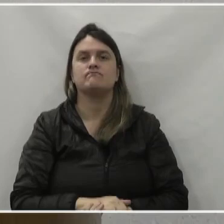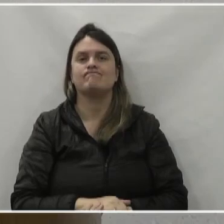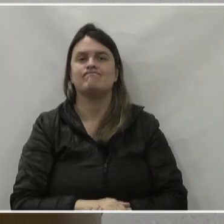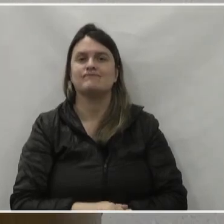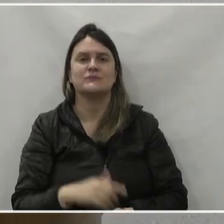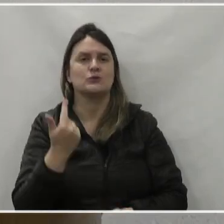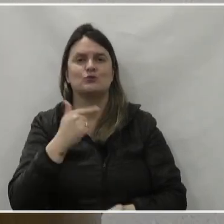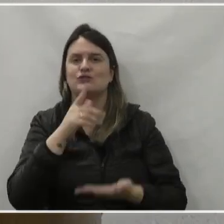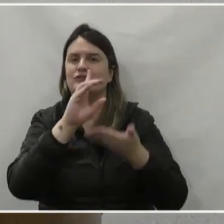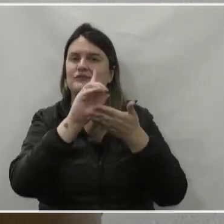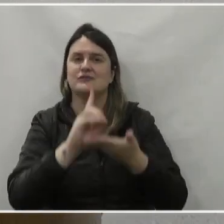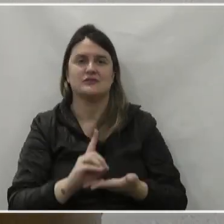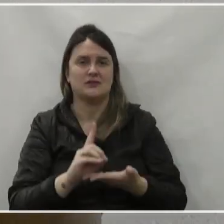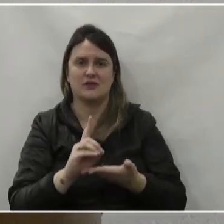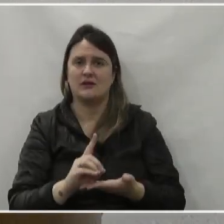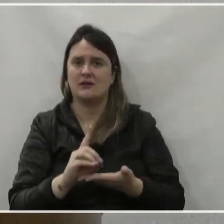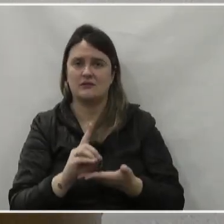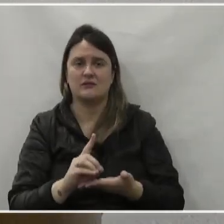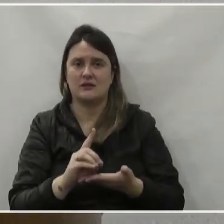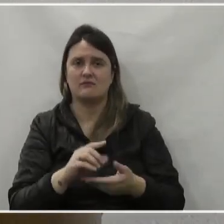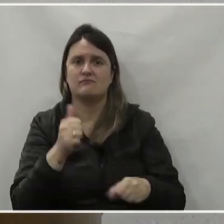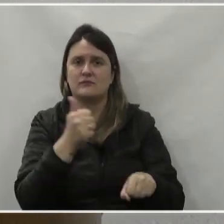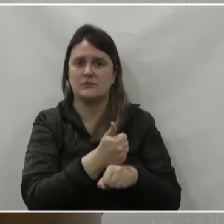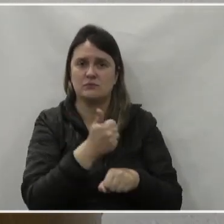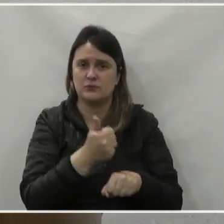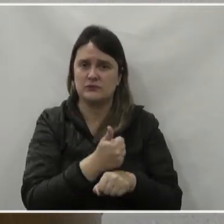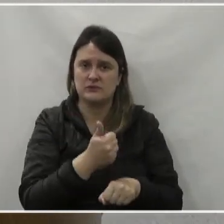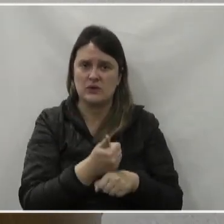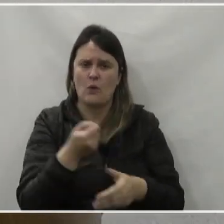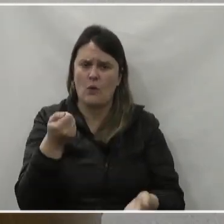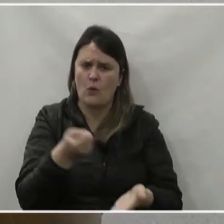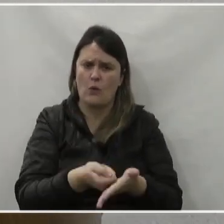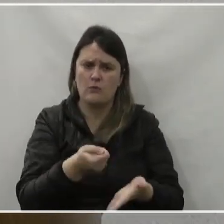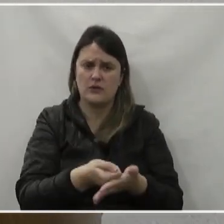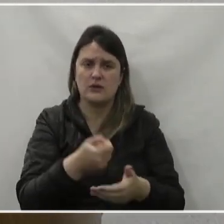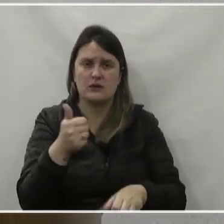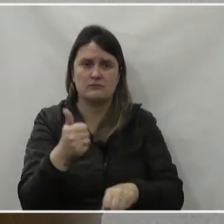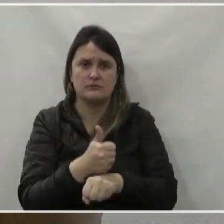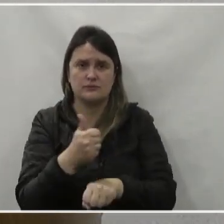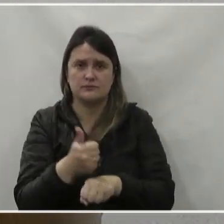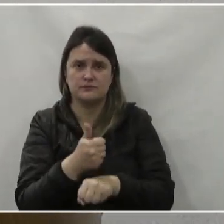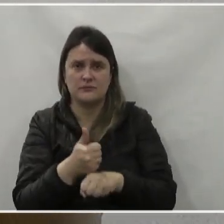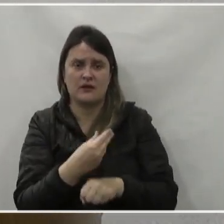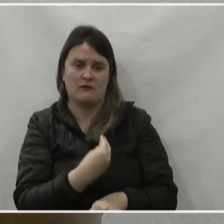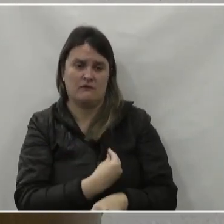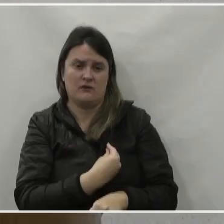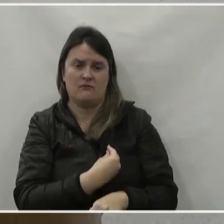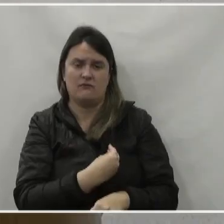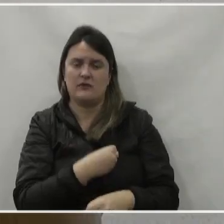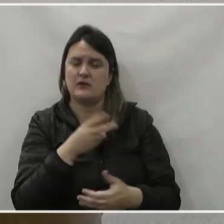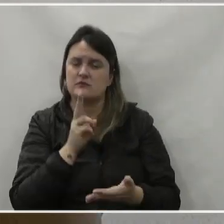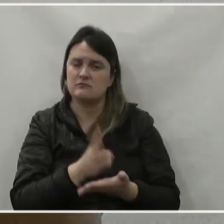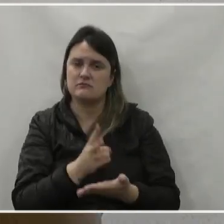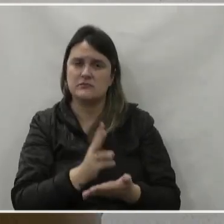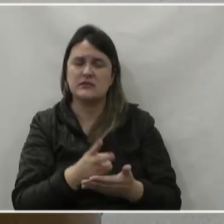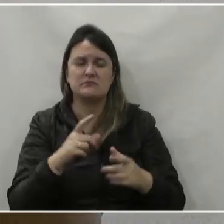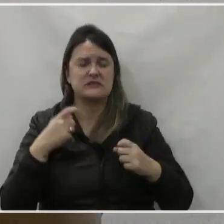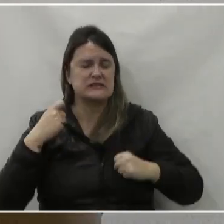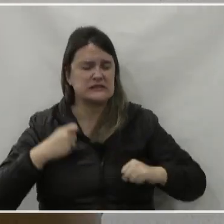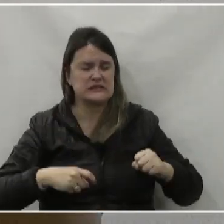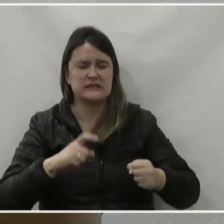há dignidade possível na profissão que obriga seus profissionais a viverem em constante